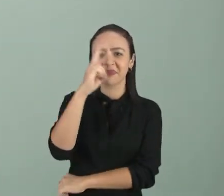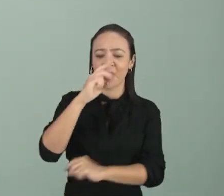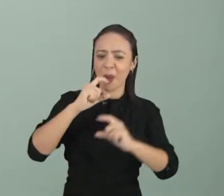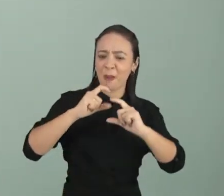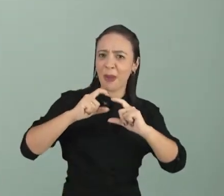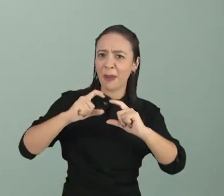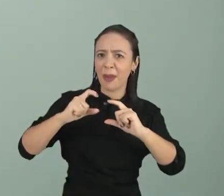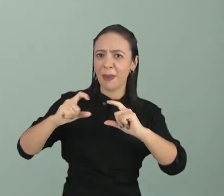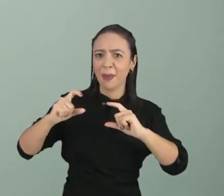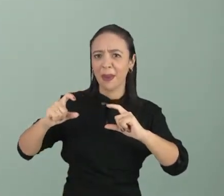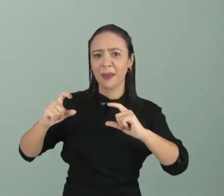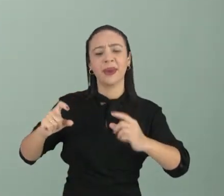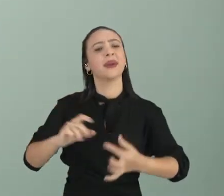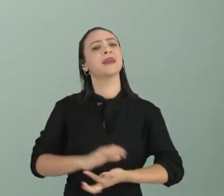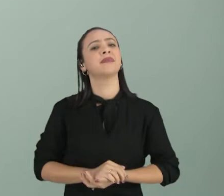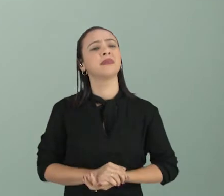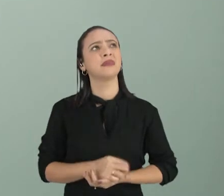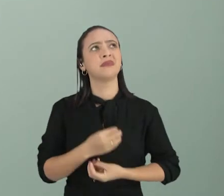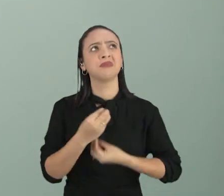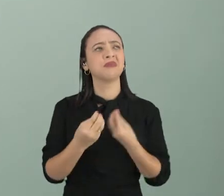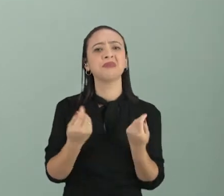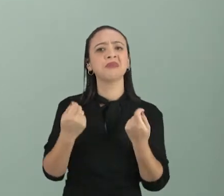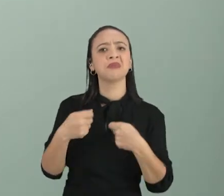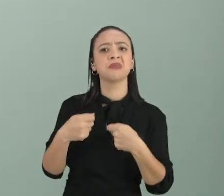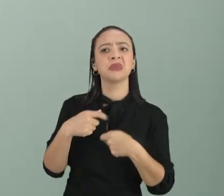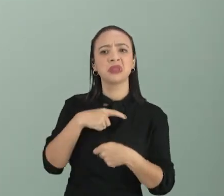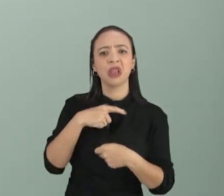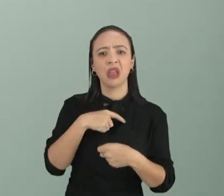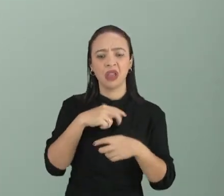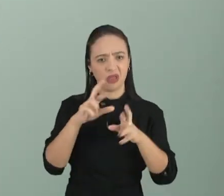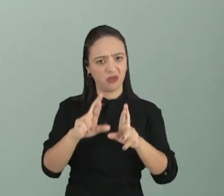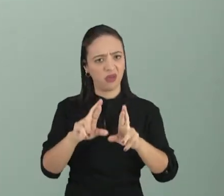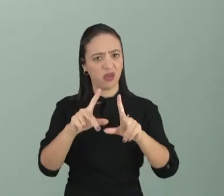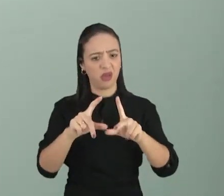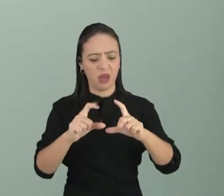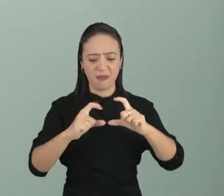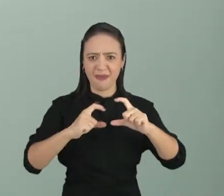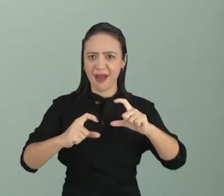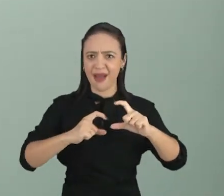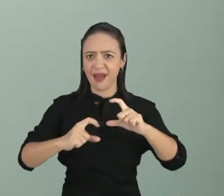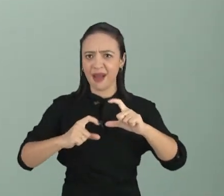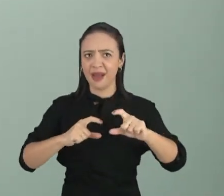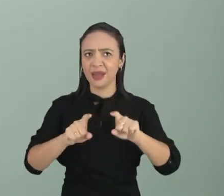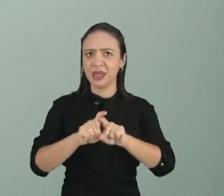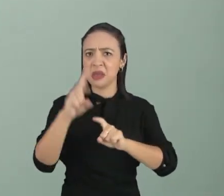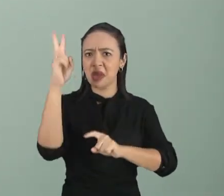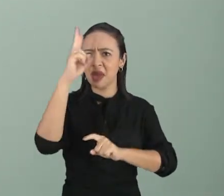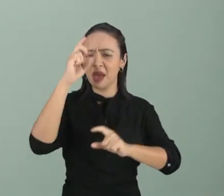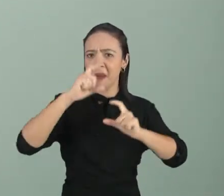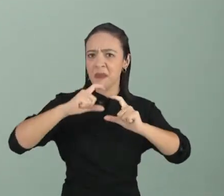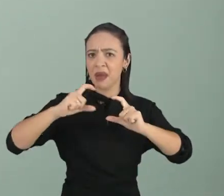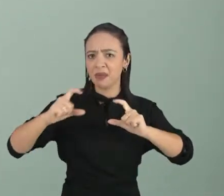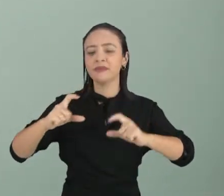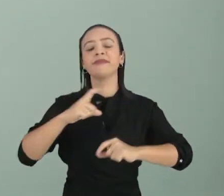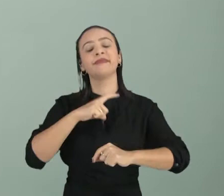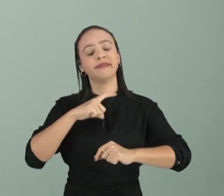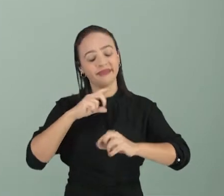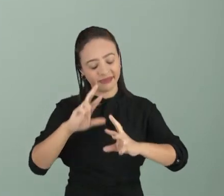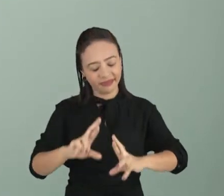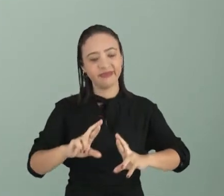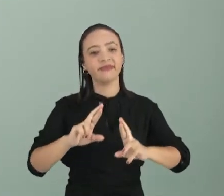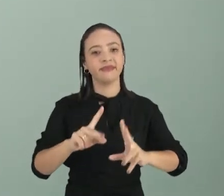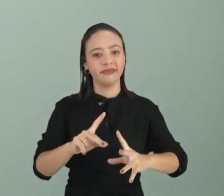histórias em quadrinhos. Como assim, professora? Tem diferença de tirinhas para história em quadrinhos? Sim, gente,